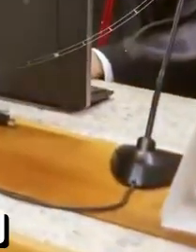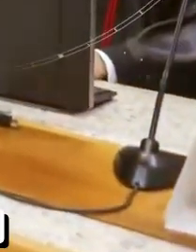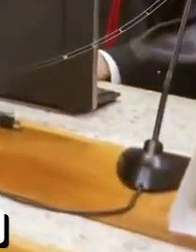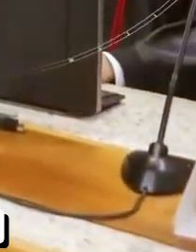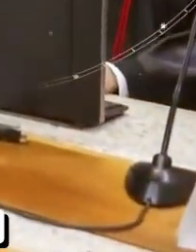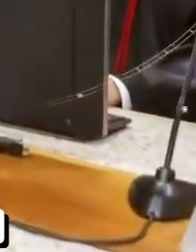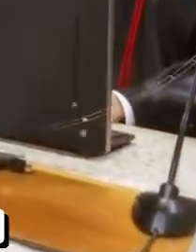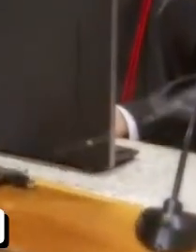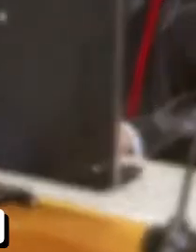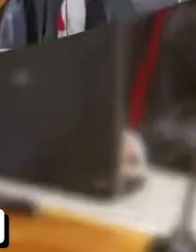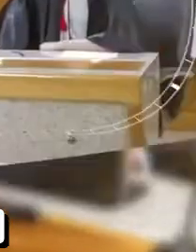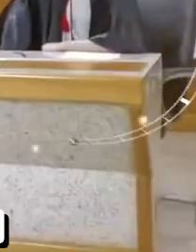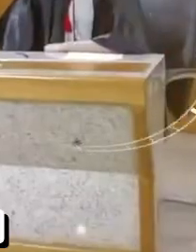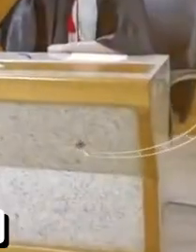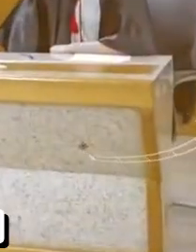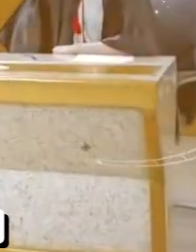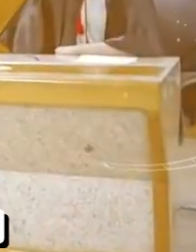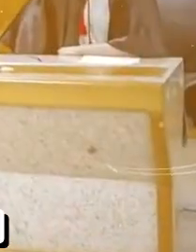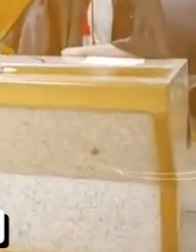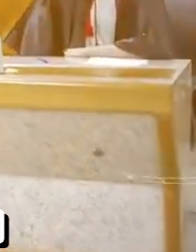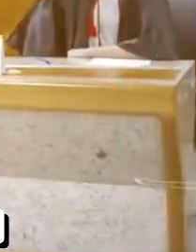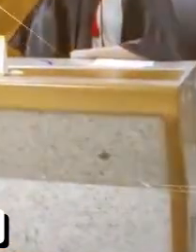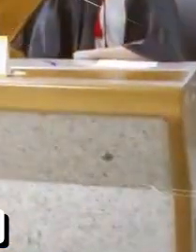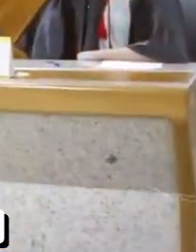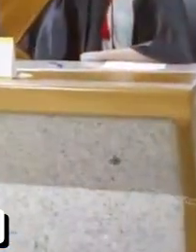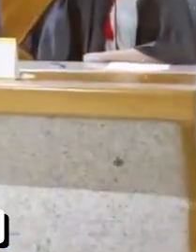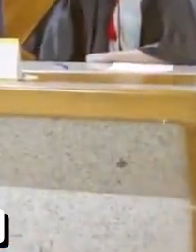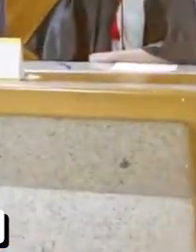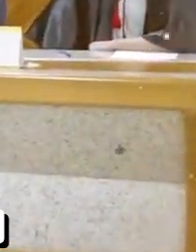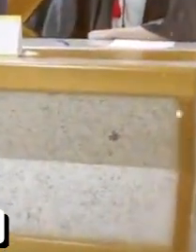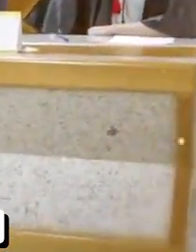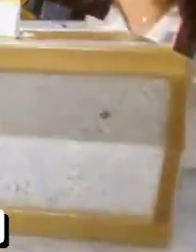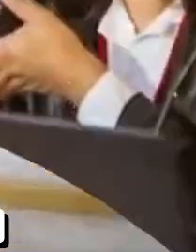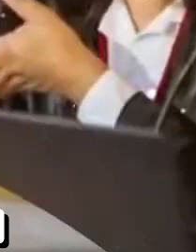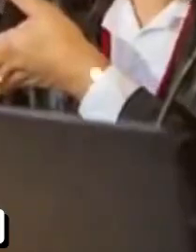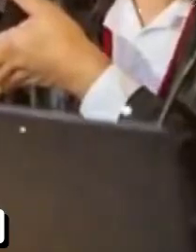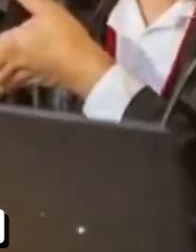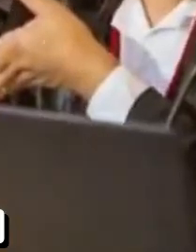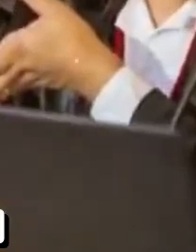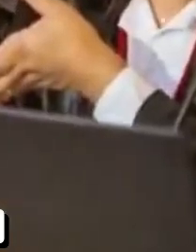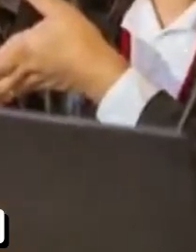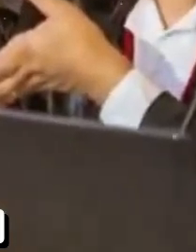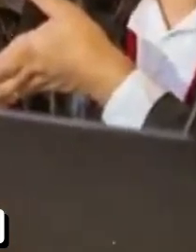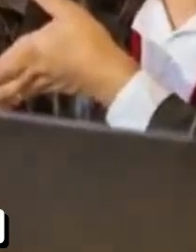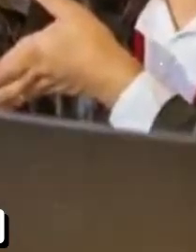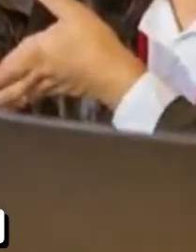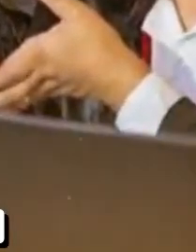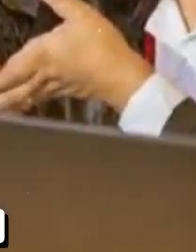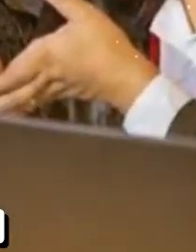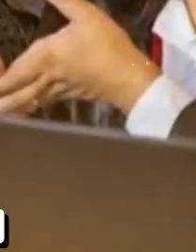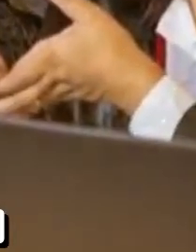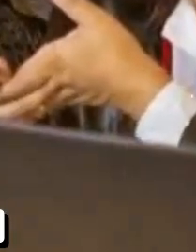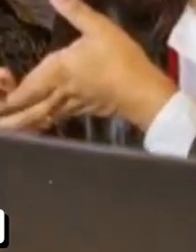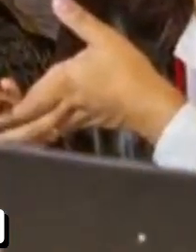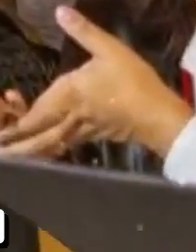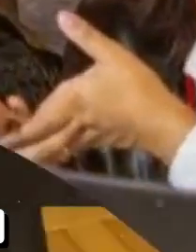Abertura, sequências de imagens do plenário do Tribunal Regional do Amapá e seus magistrados.